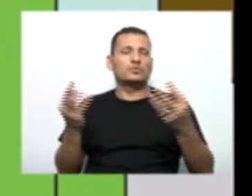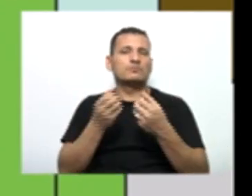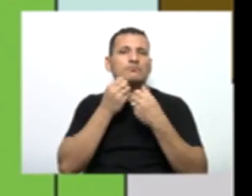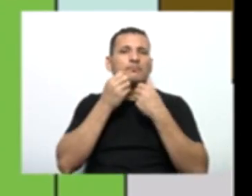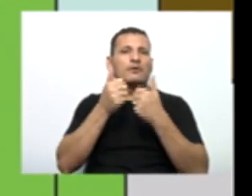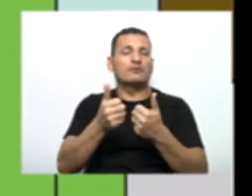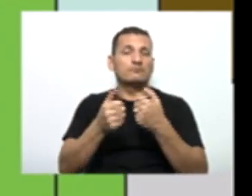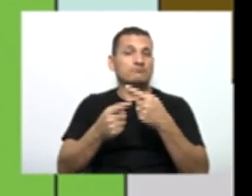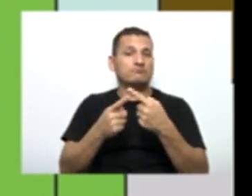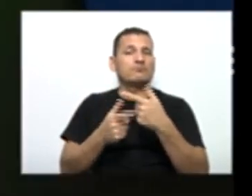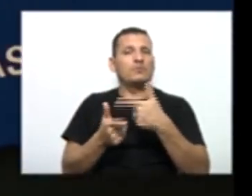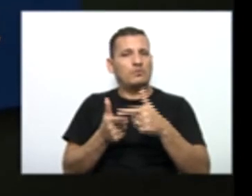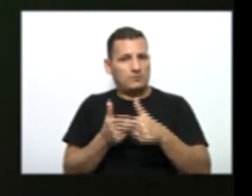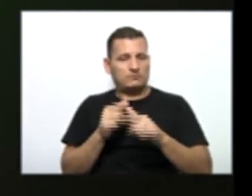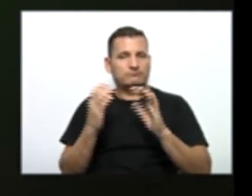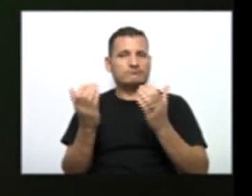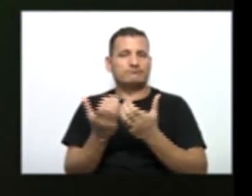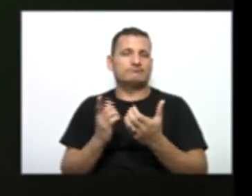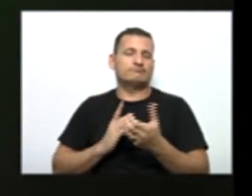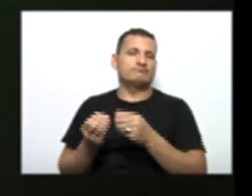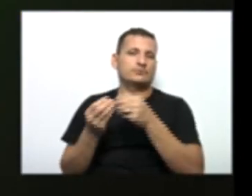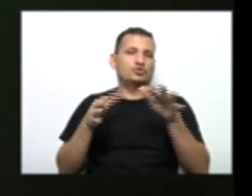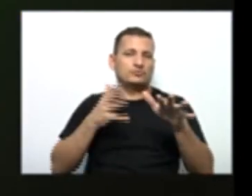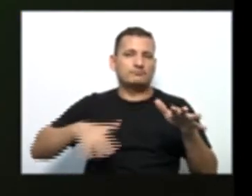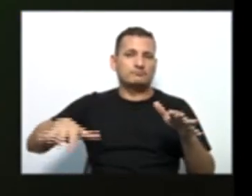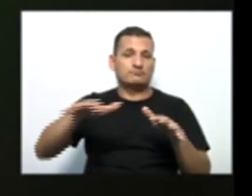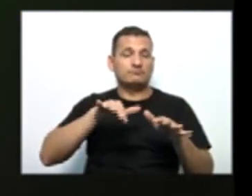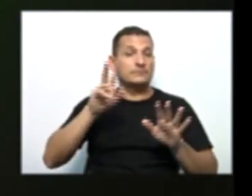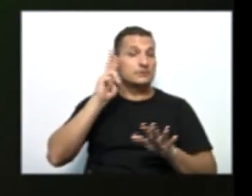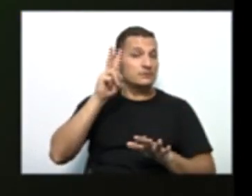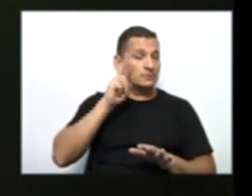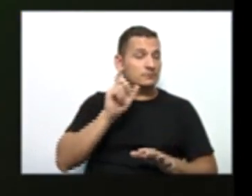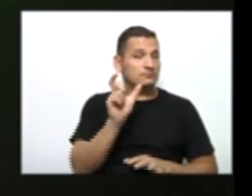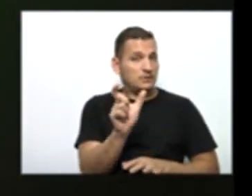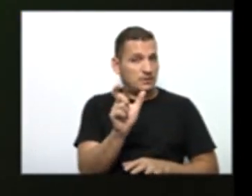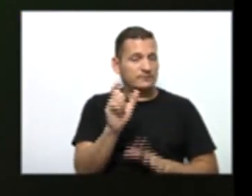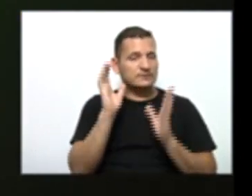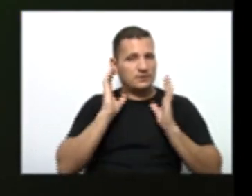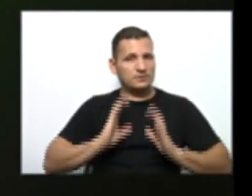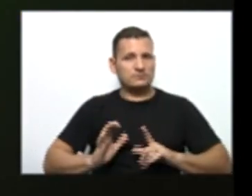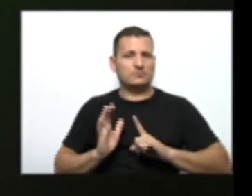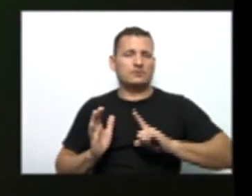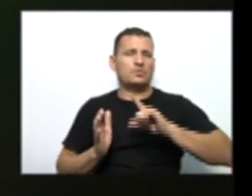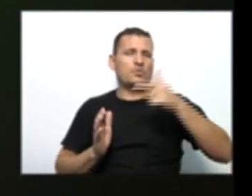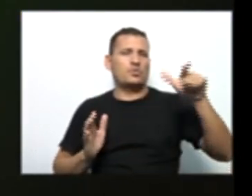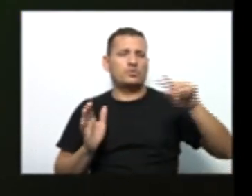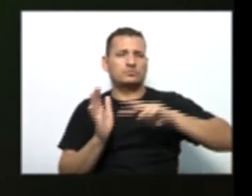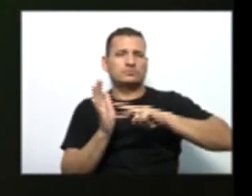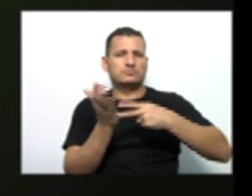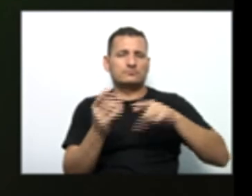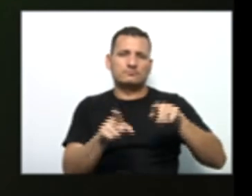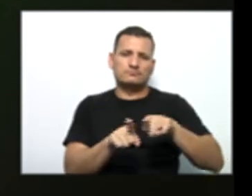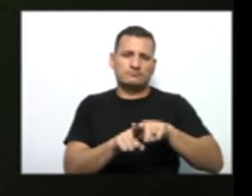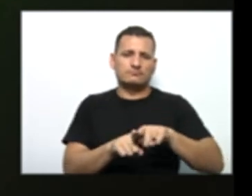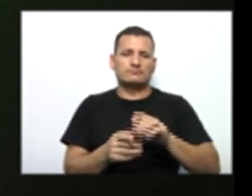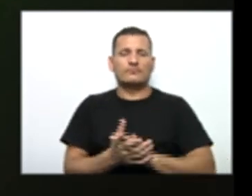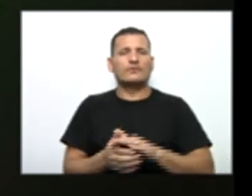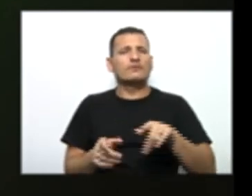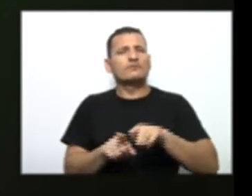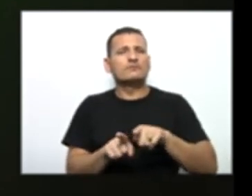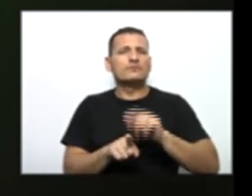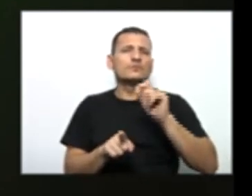É importante ressaltar ainda que o bom cidadão deve participar ativamente dos assuntos do governo. Isso se chama